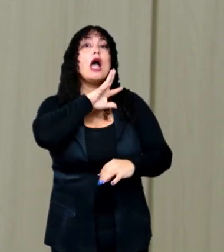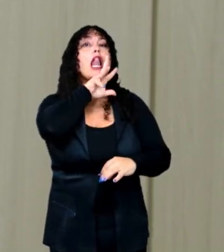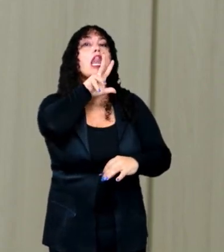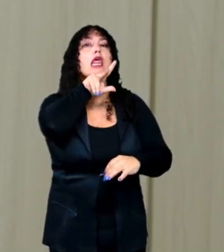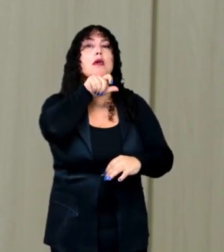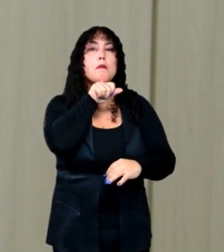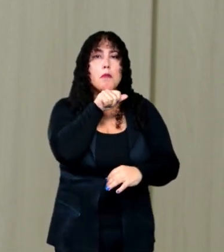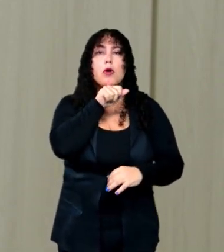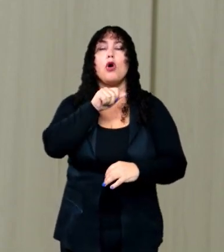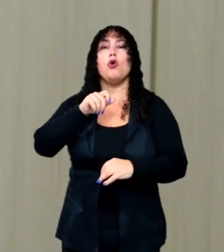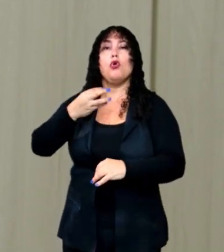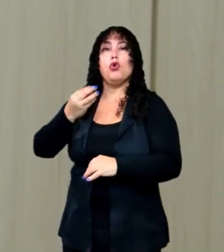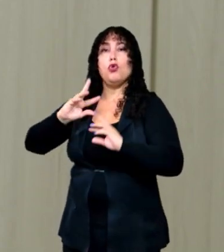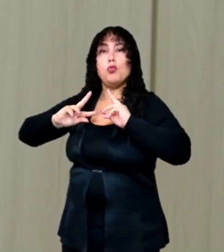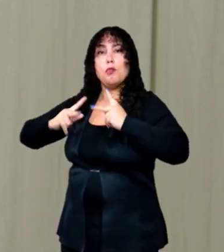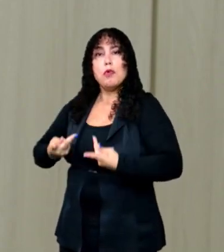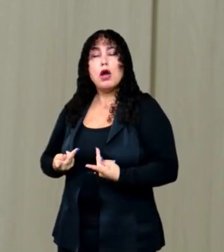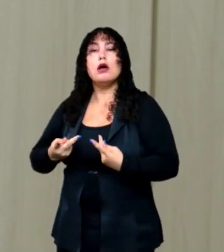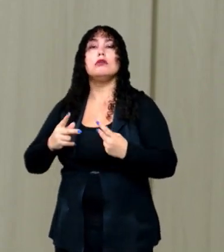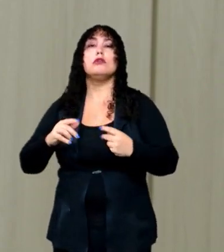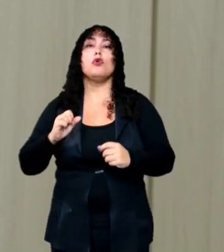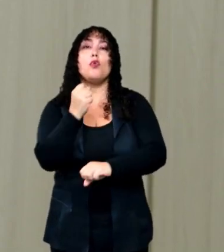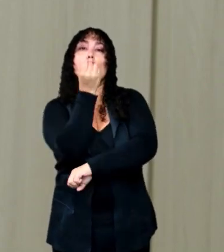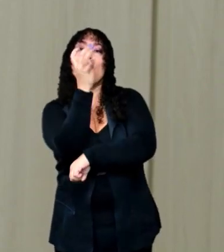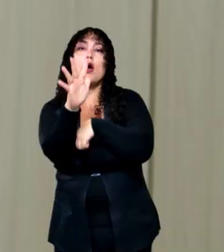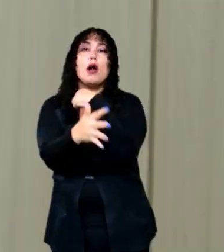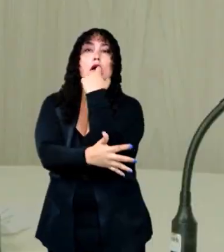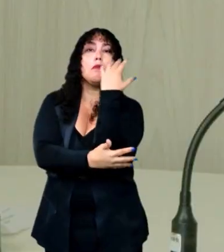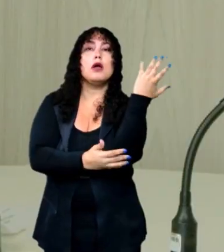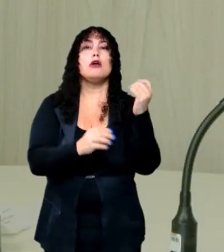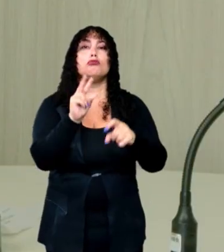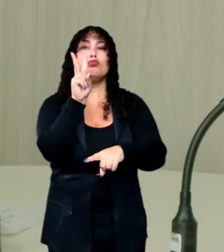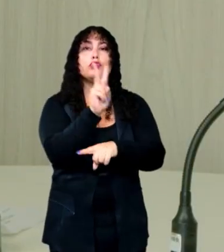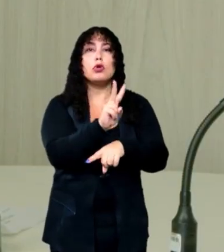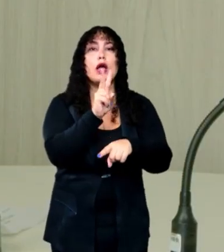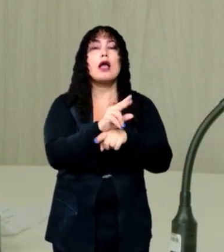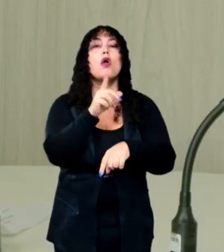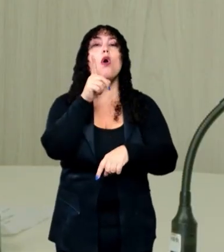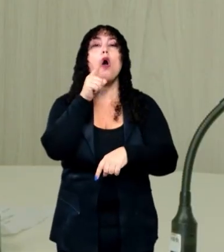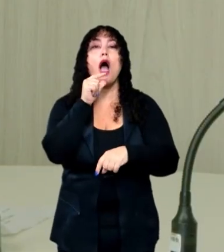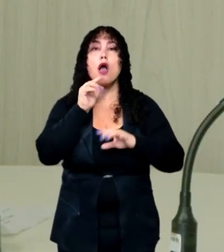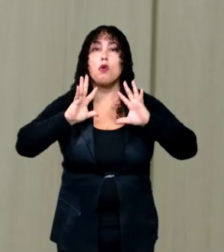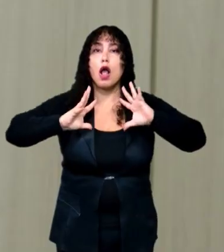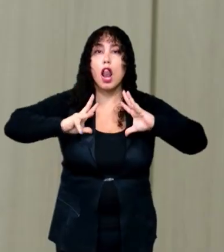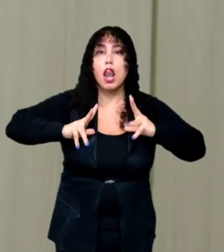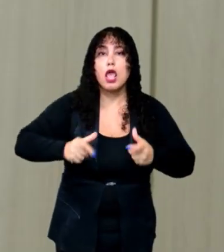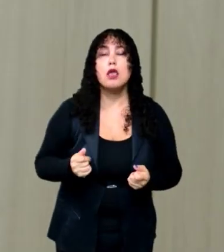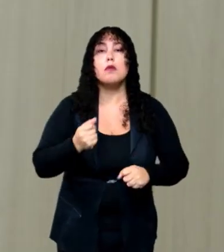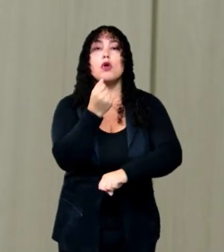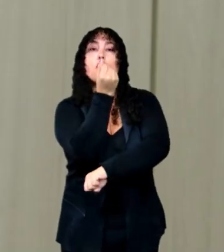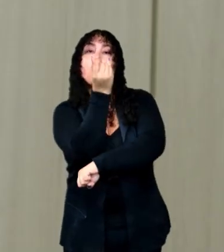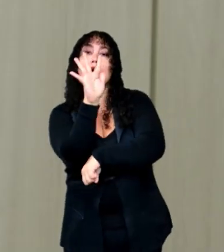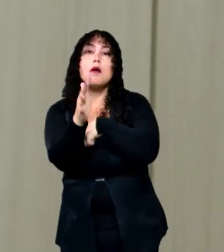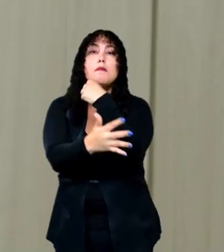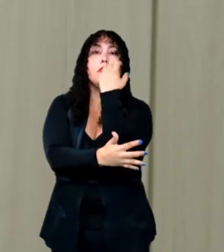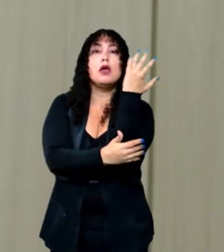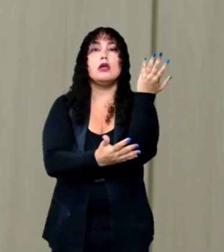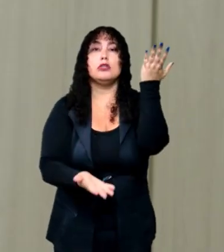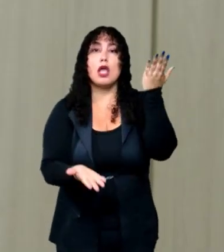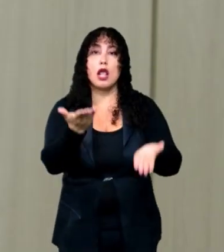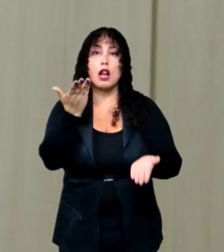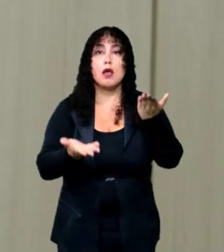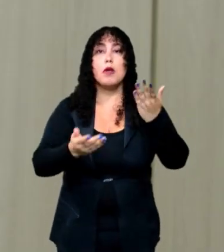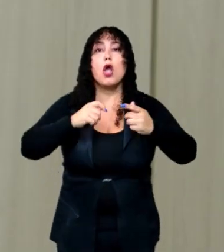ambiente preservado, né? Com água potável. Com água potável, com ambiente equilibrado, com